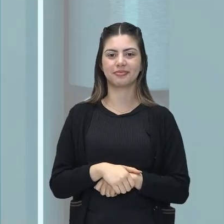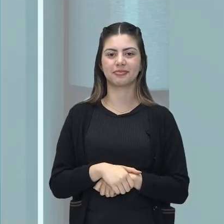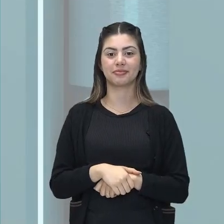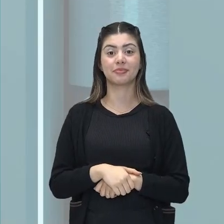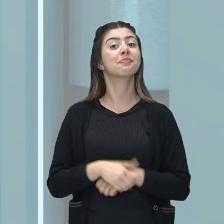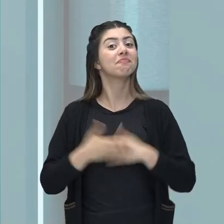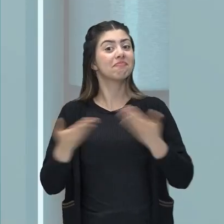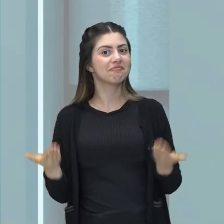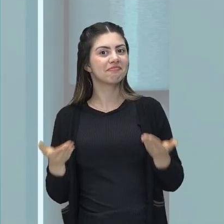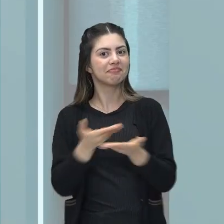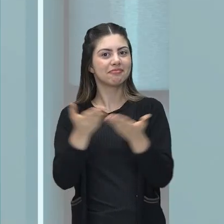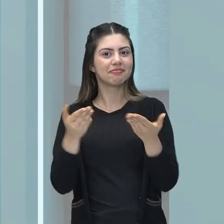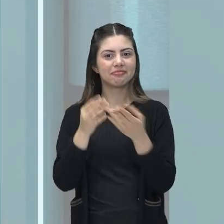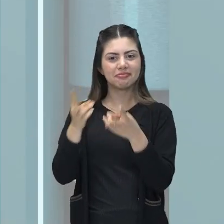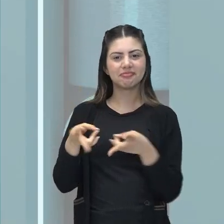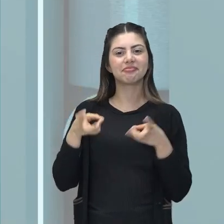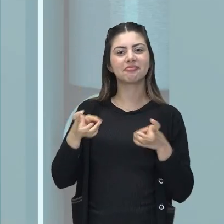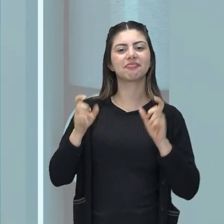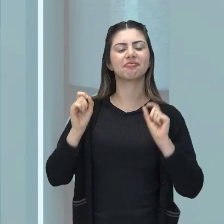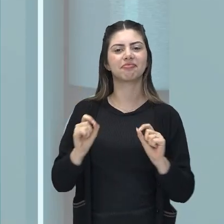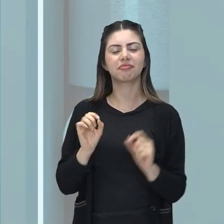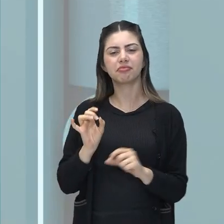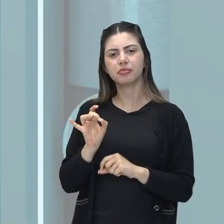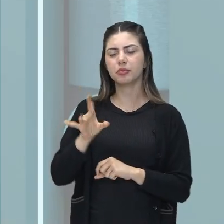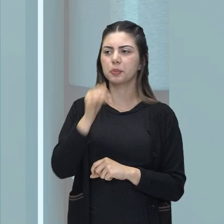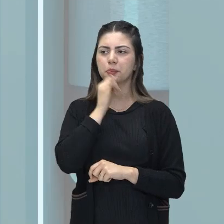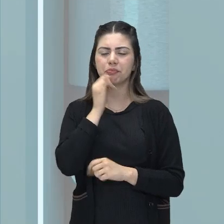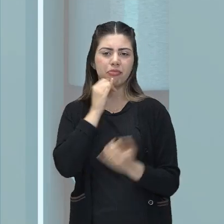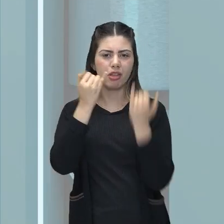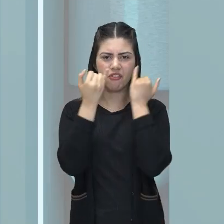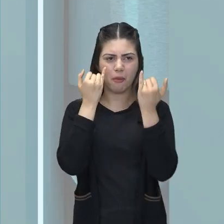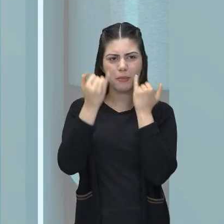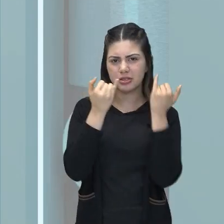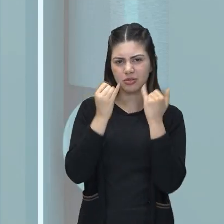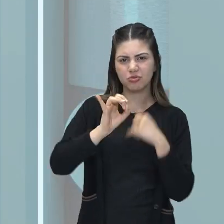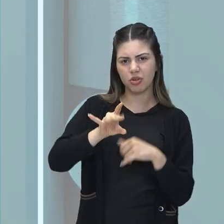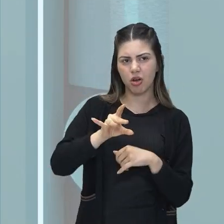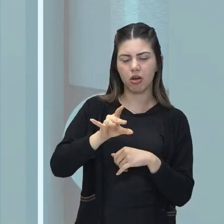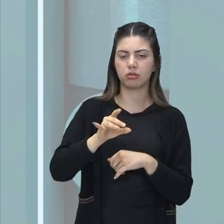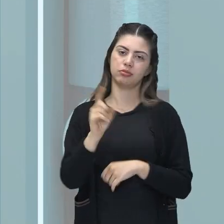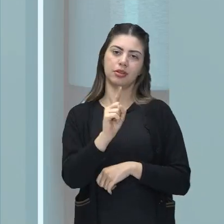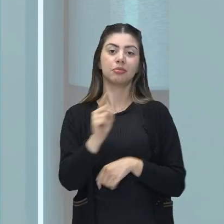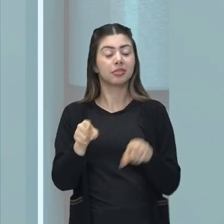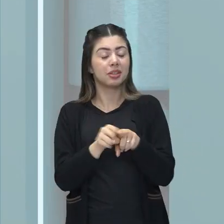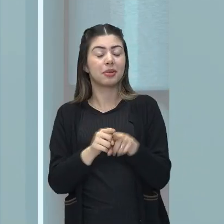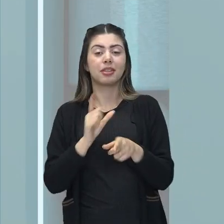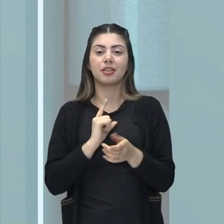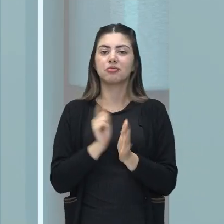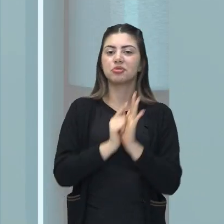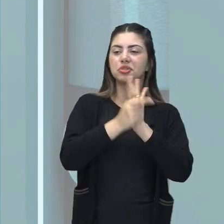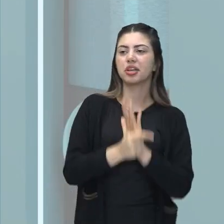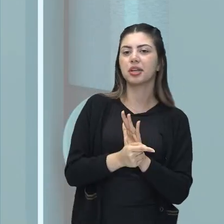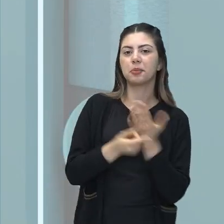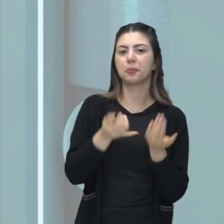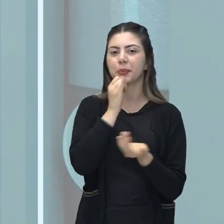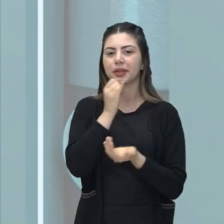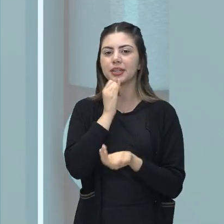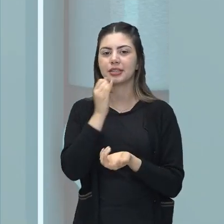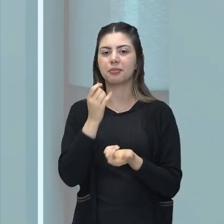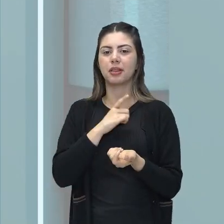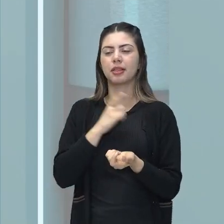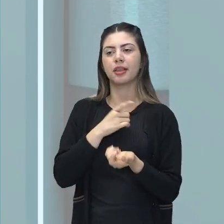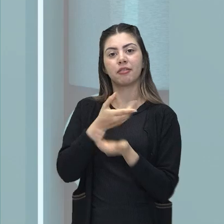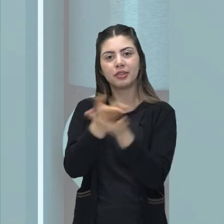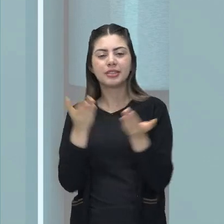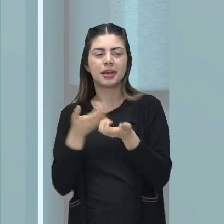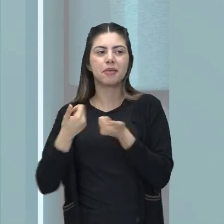aí, perceberam que não é só a ideia de noticiar, também é brincar um pouquinho com o gênero, trazer ali no final essa ideia de me siga,